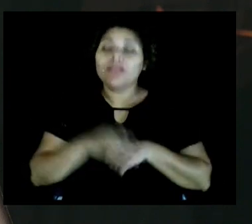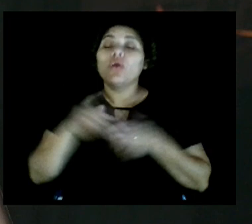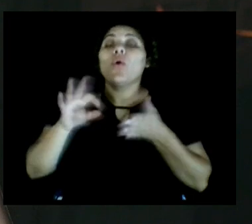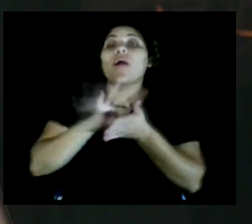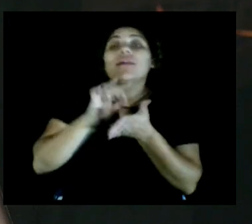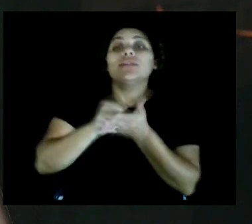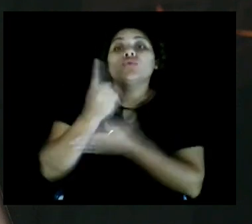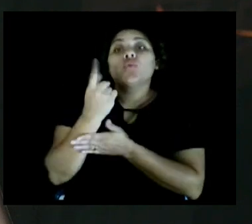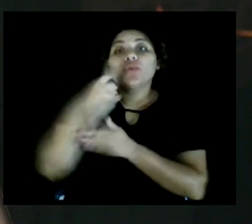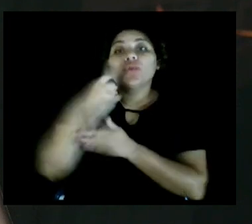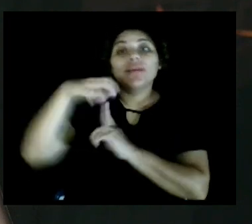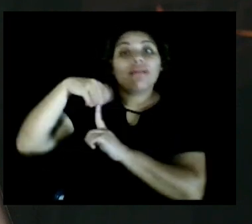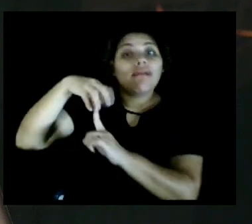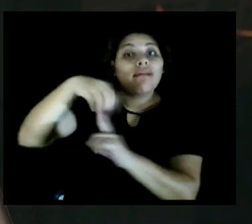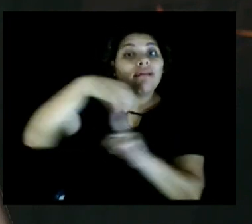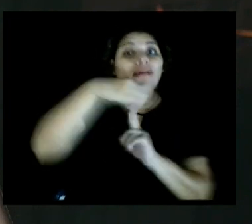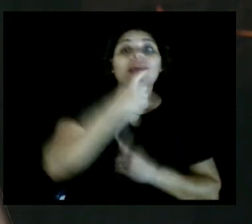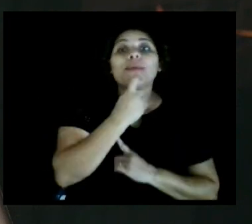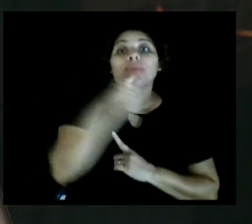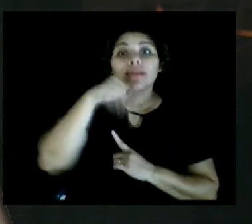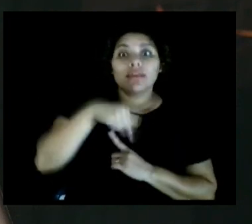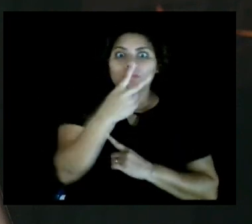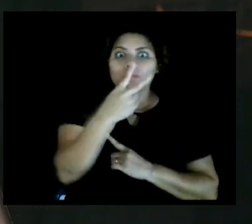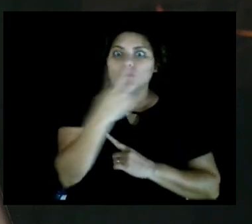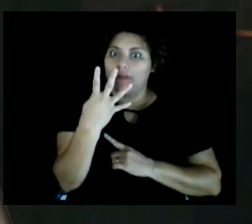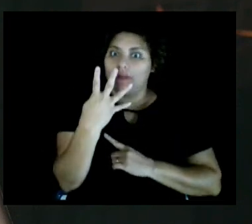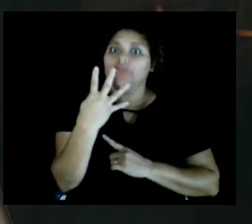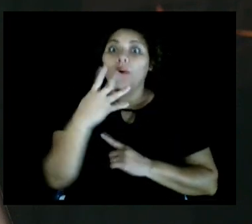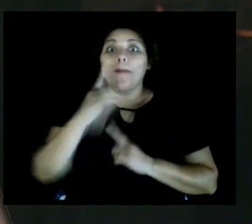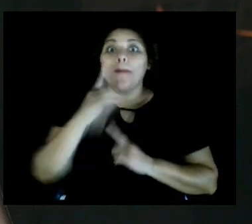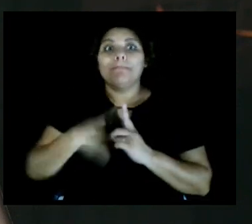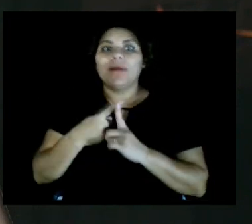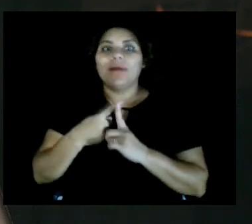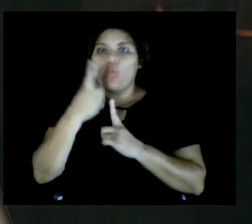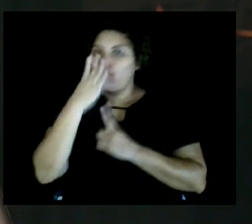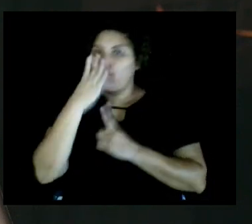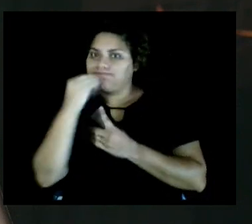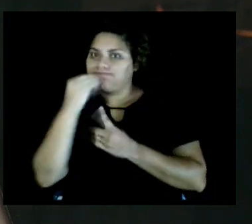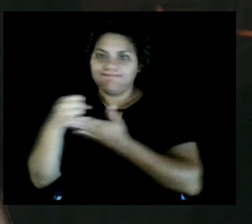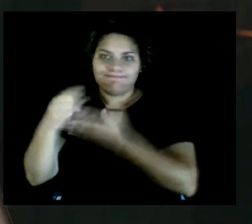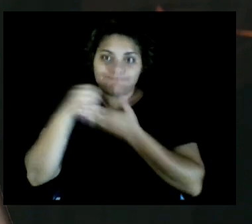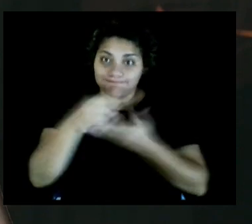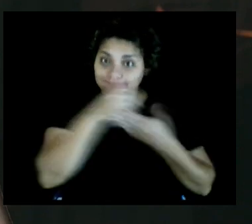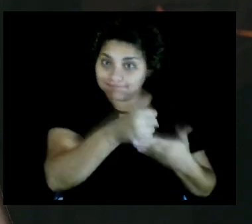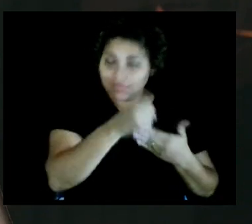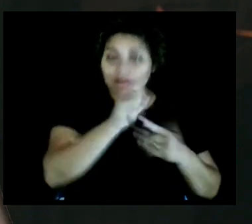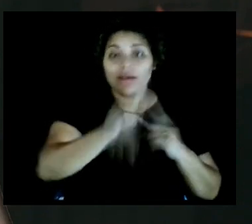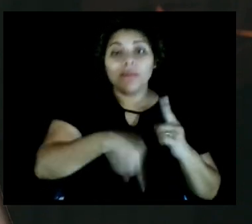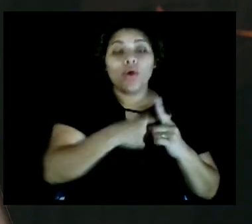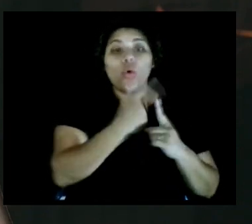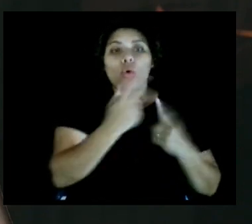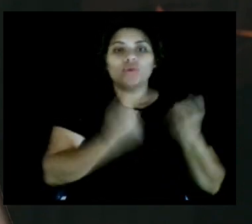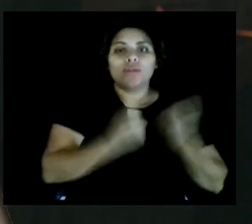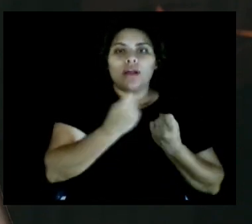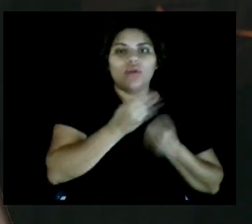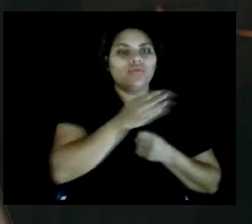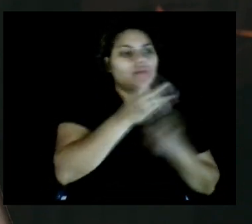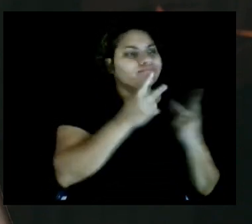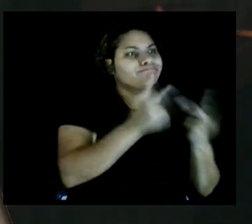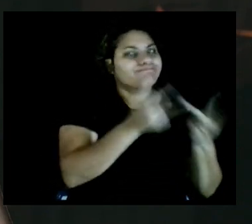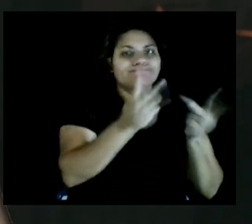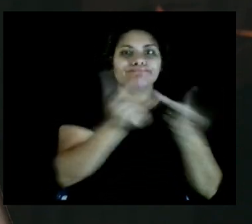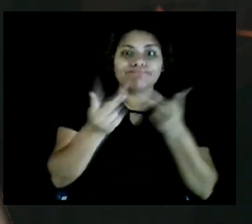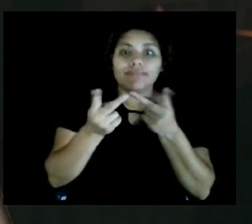de atendimento, além de 2 unidades móveis e um veículo para visitas domiciliares. Para evitar filas e